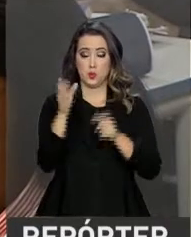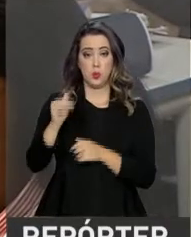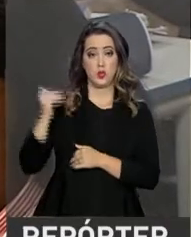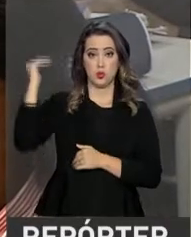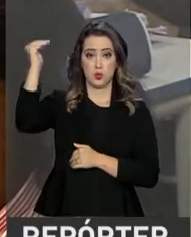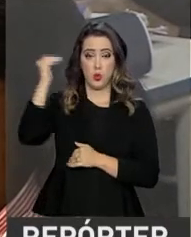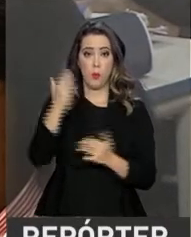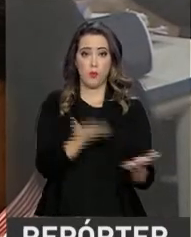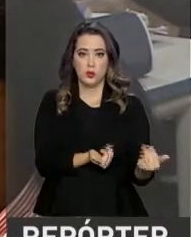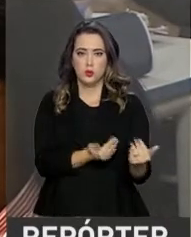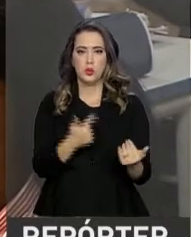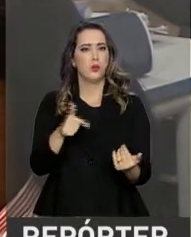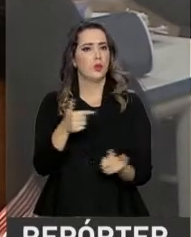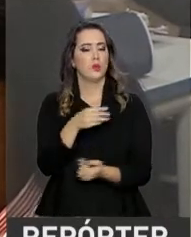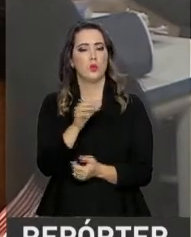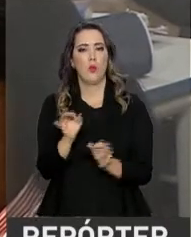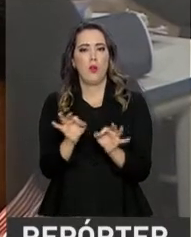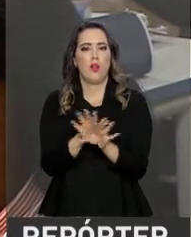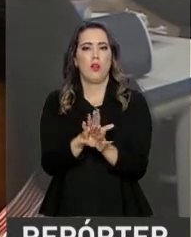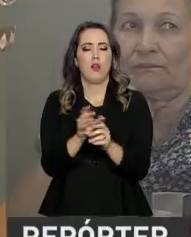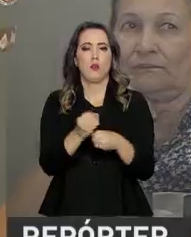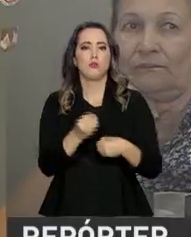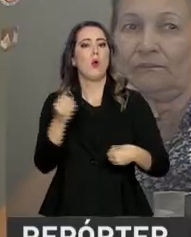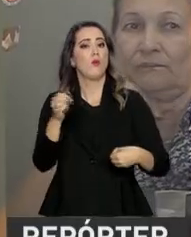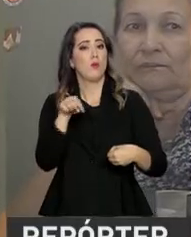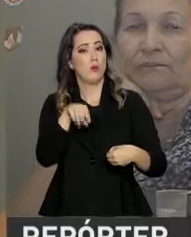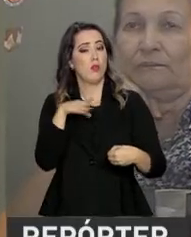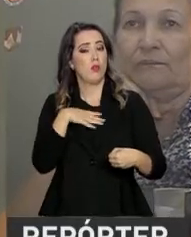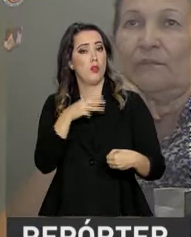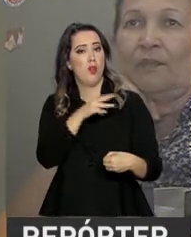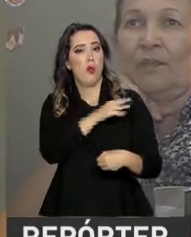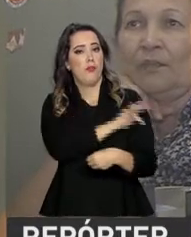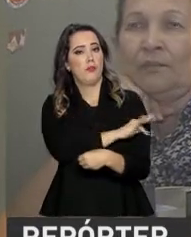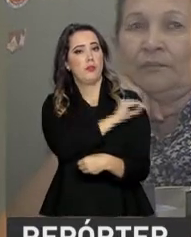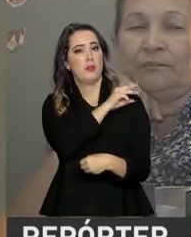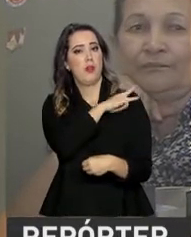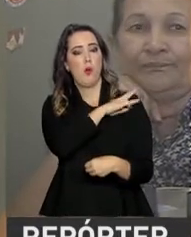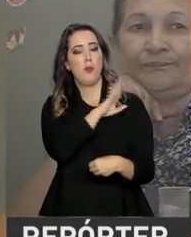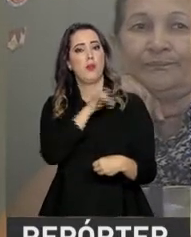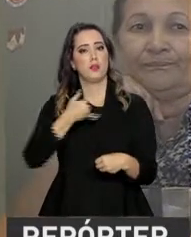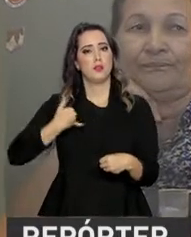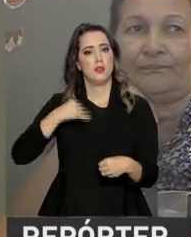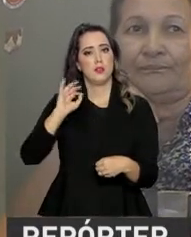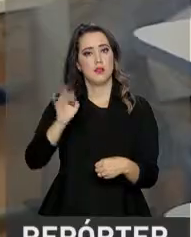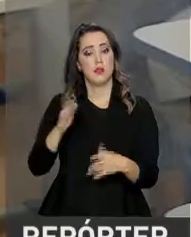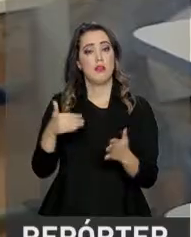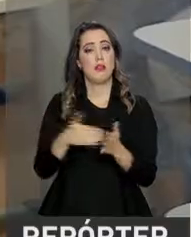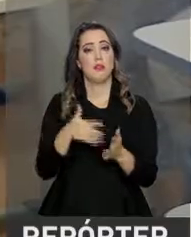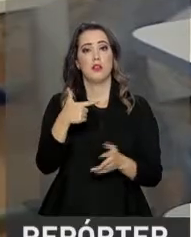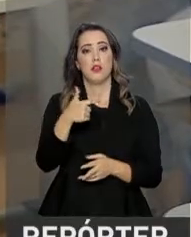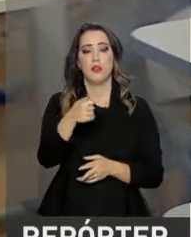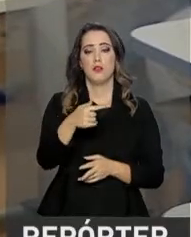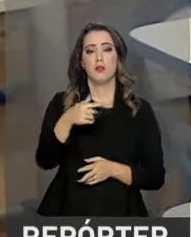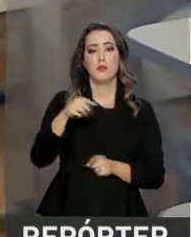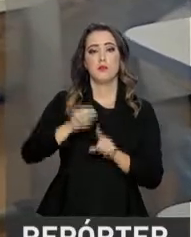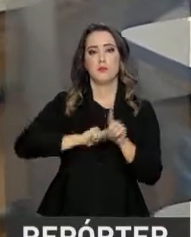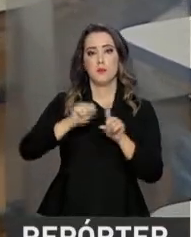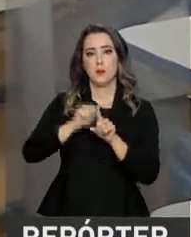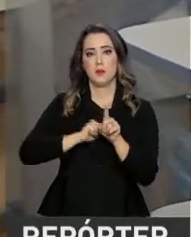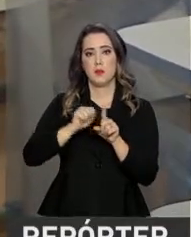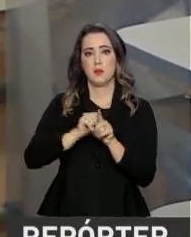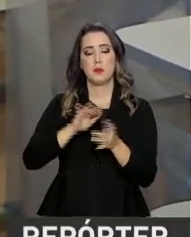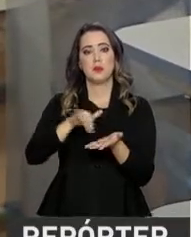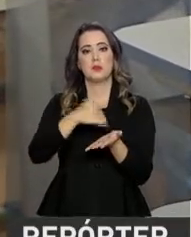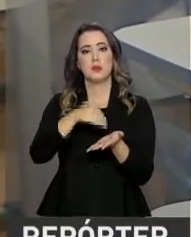que não concluíram os estudos na idade apropriada tem até o dia 27 deste mês para se inscreverem gratuitamente no